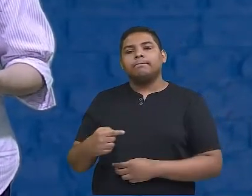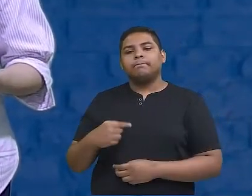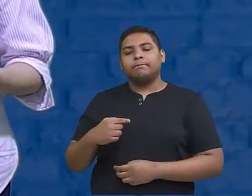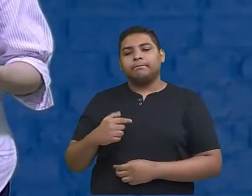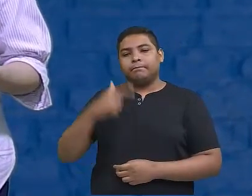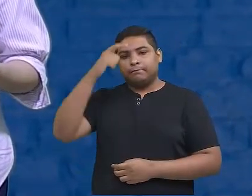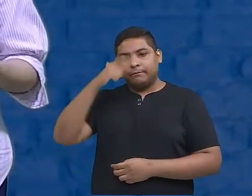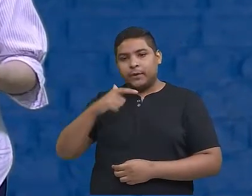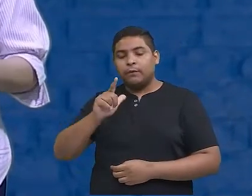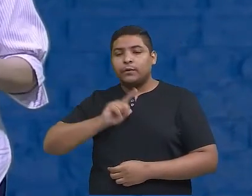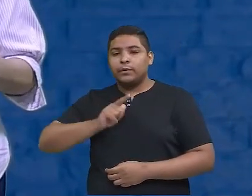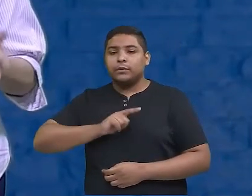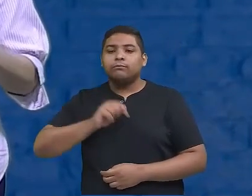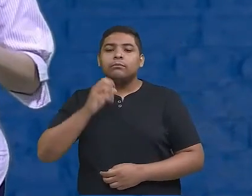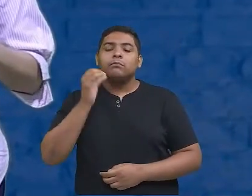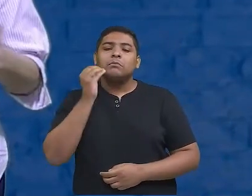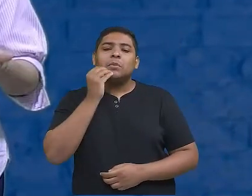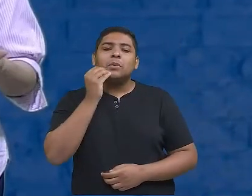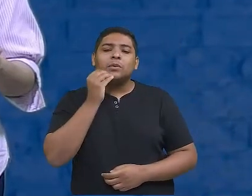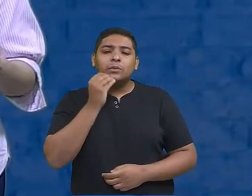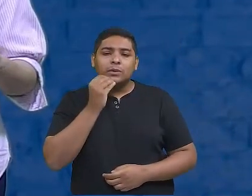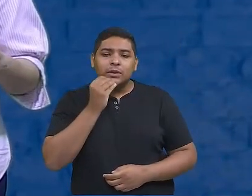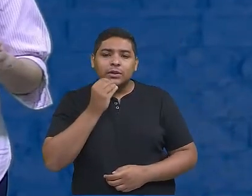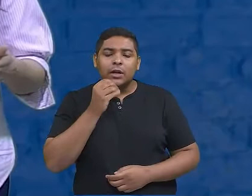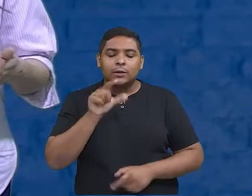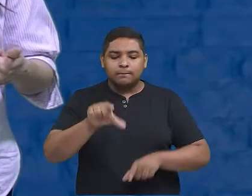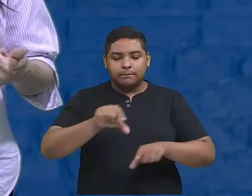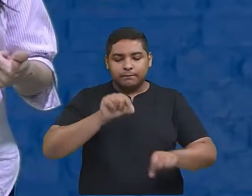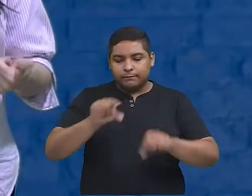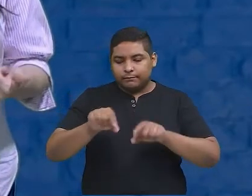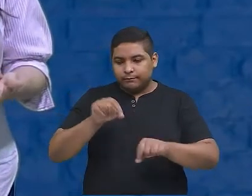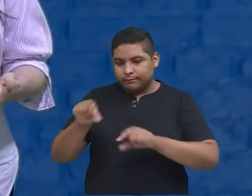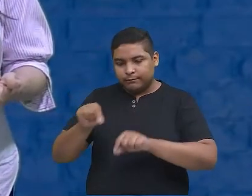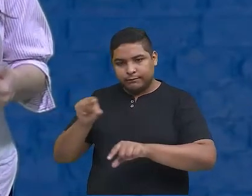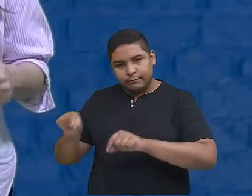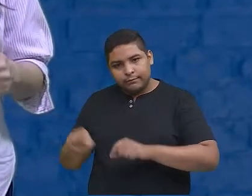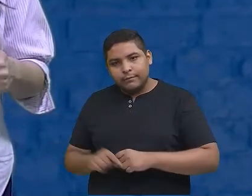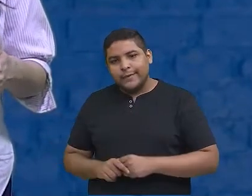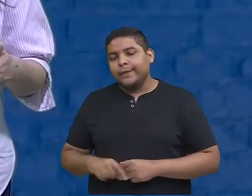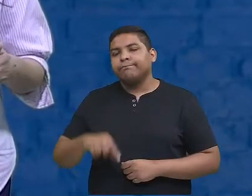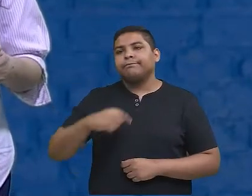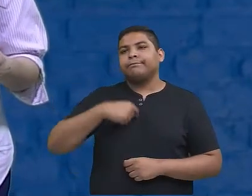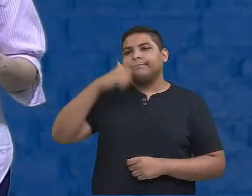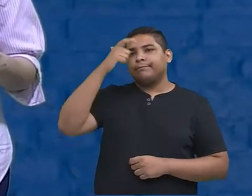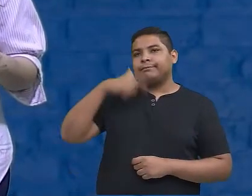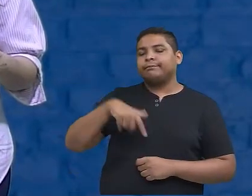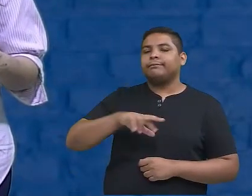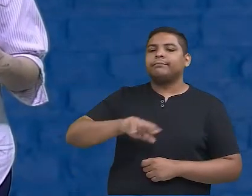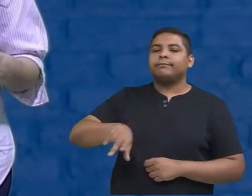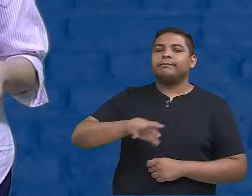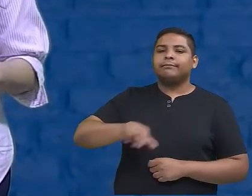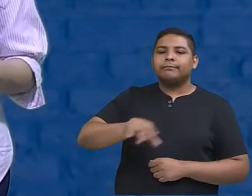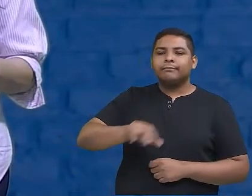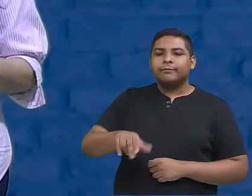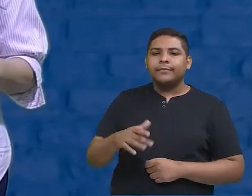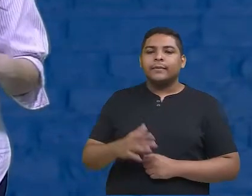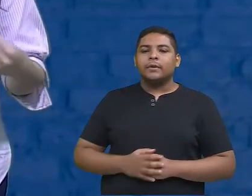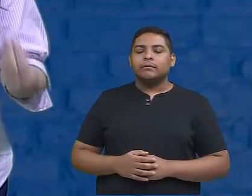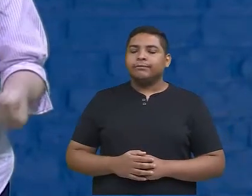essa oportunidade de ter essas escolhas. Eu não vou jamais, a pessoa que tem a